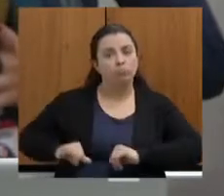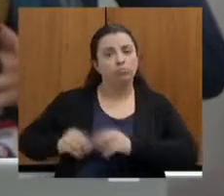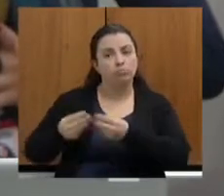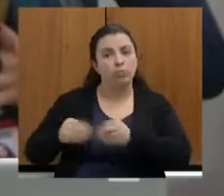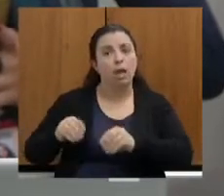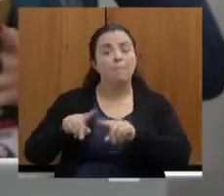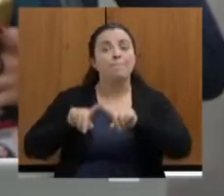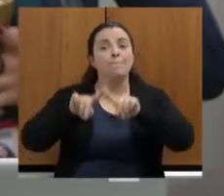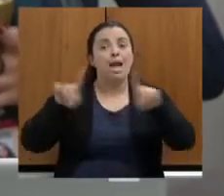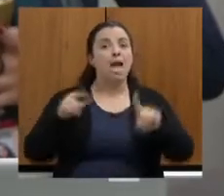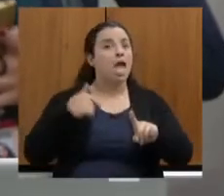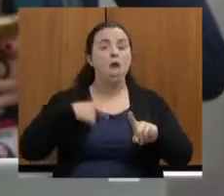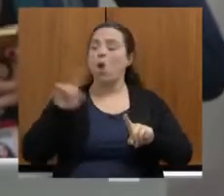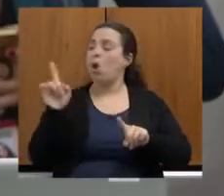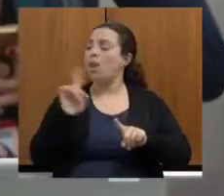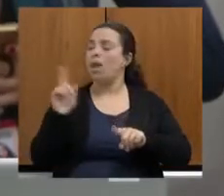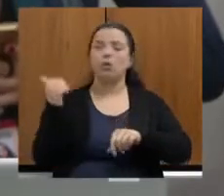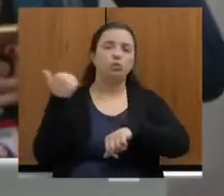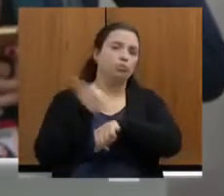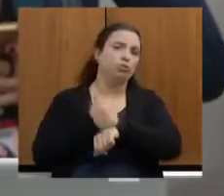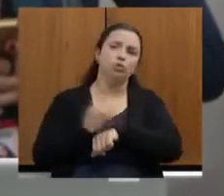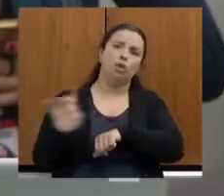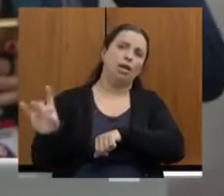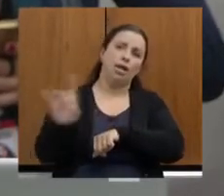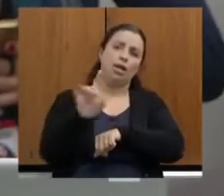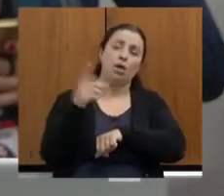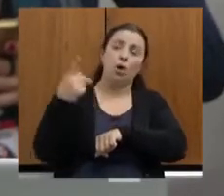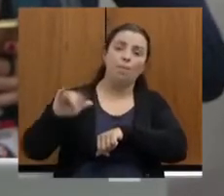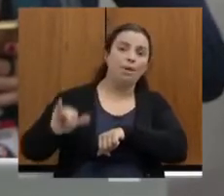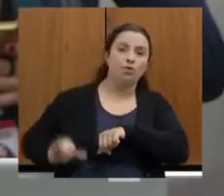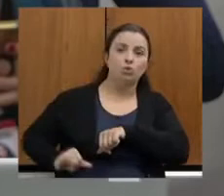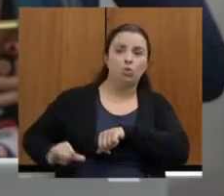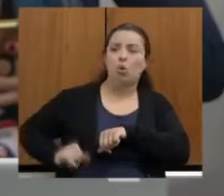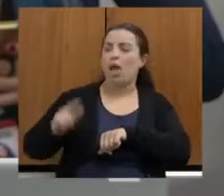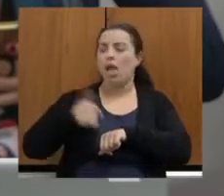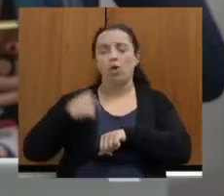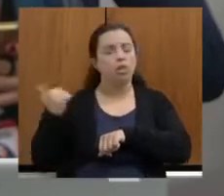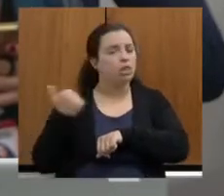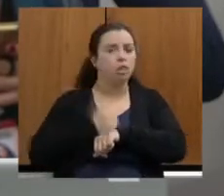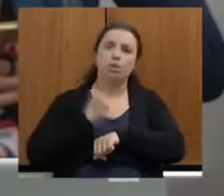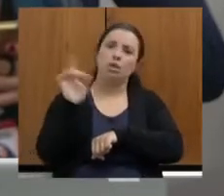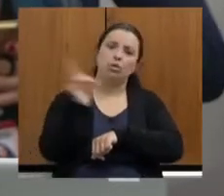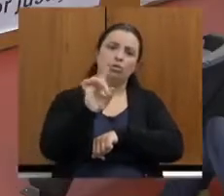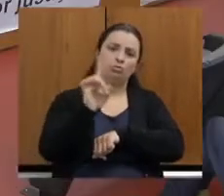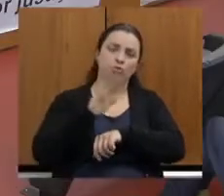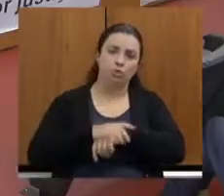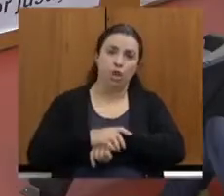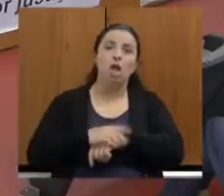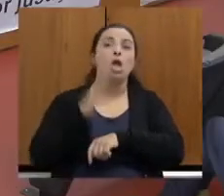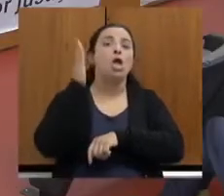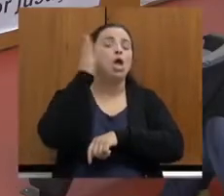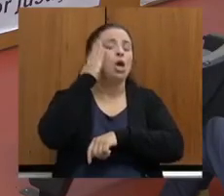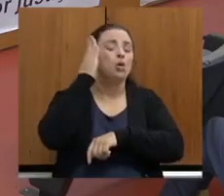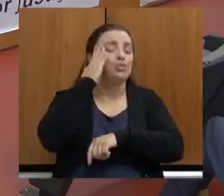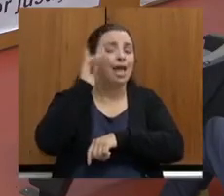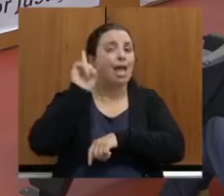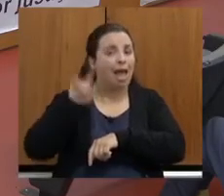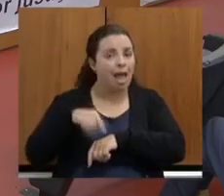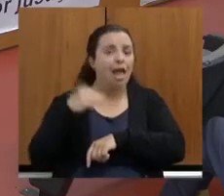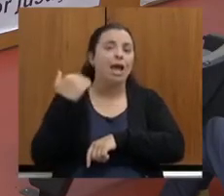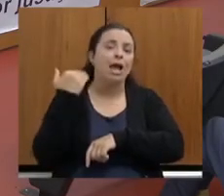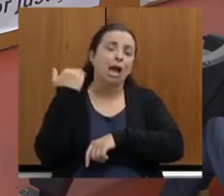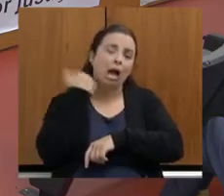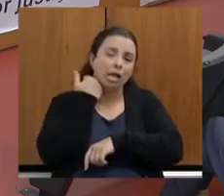a cada um e cada uma em toda a sua dor então eu sei que é exaustivo mas este debate É talvez